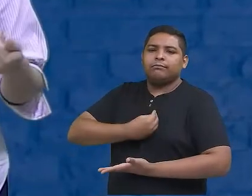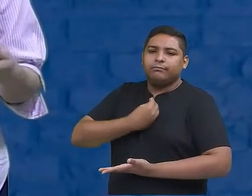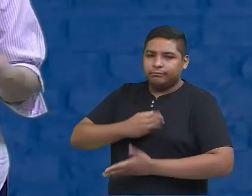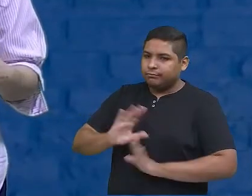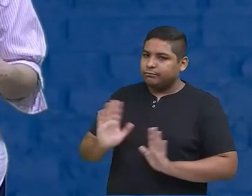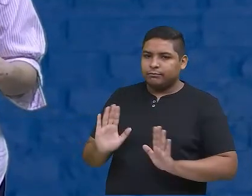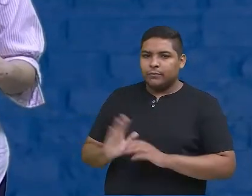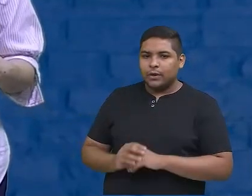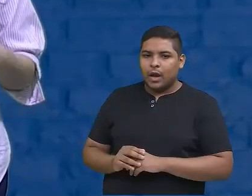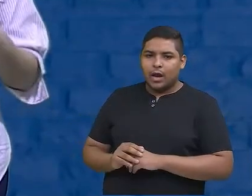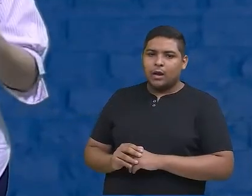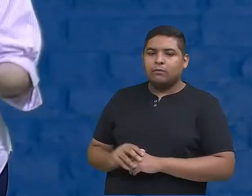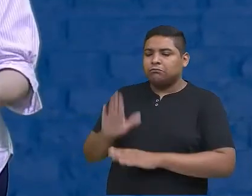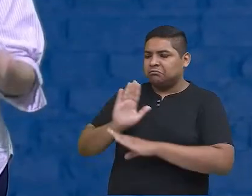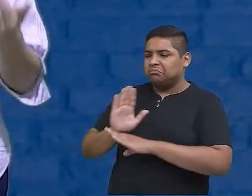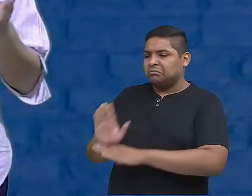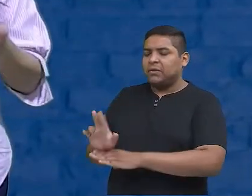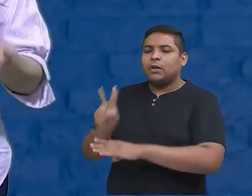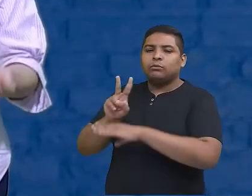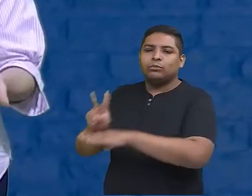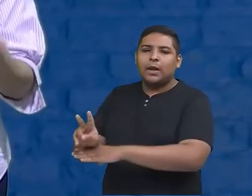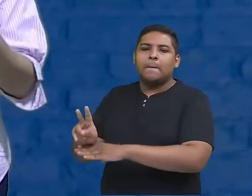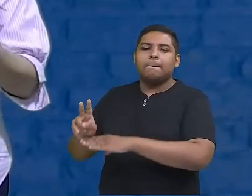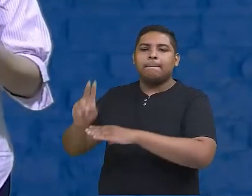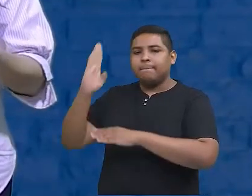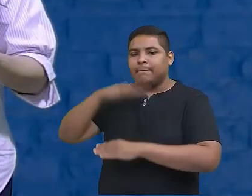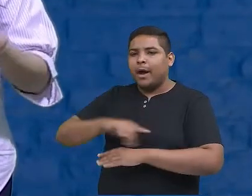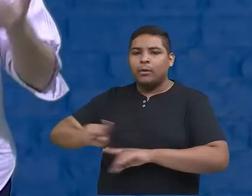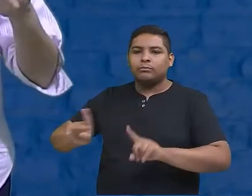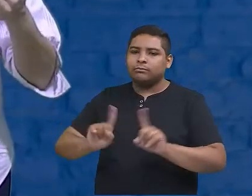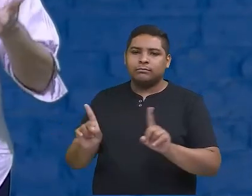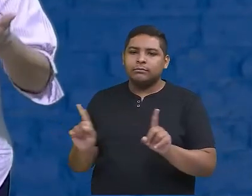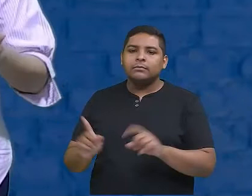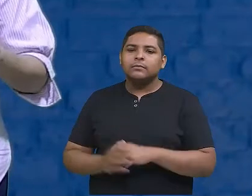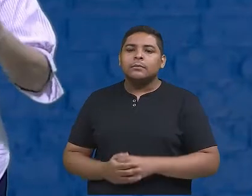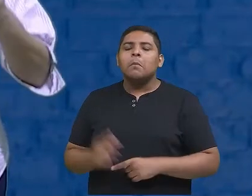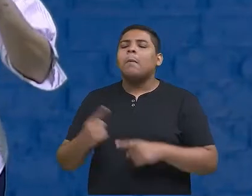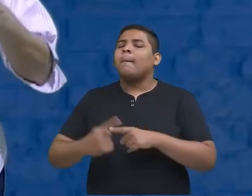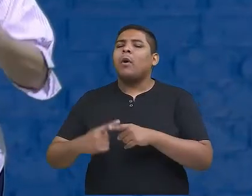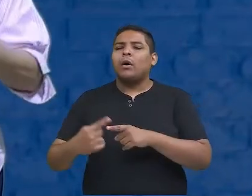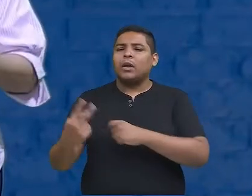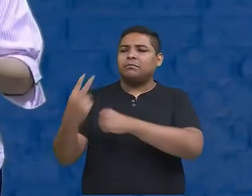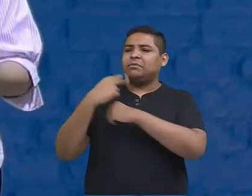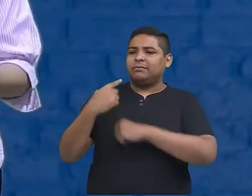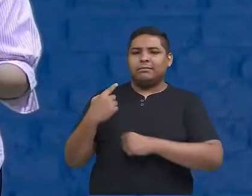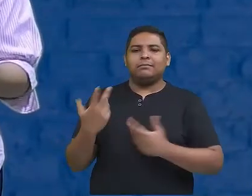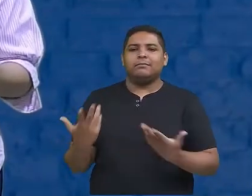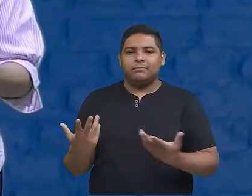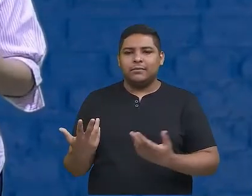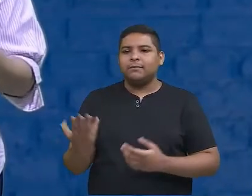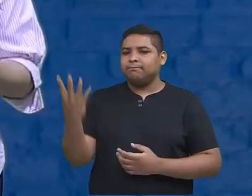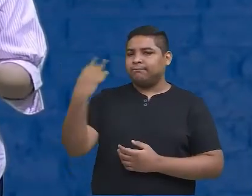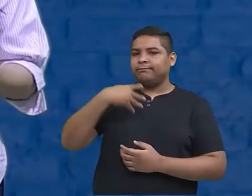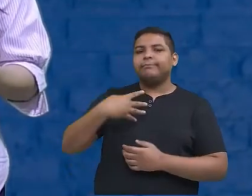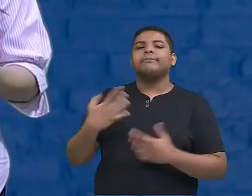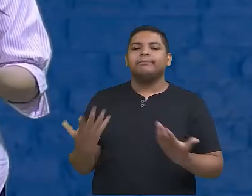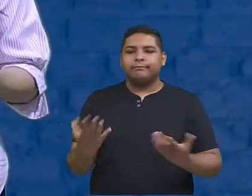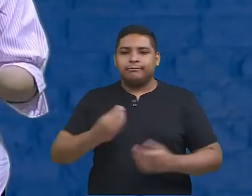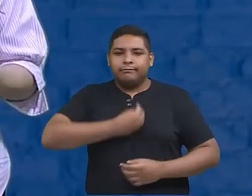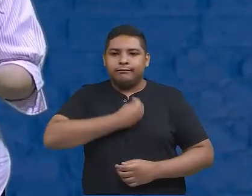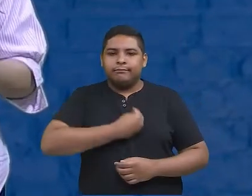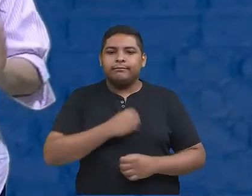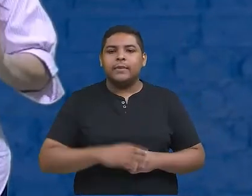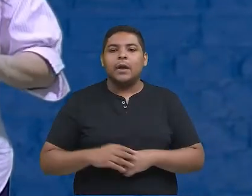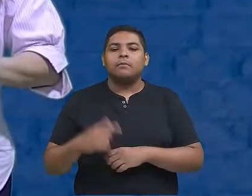você tem que me tratar mal? Então, são esses questionamentos que a gente vai se posicionando. Tudo